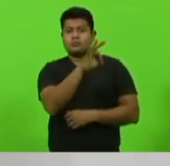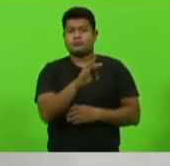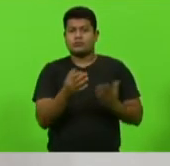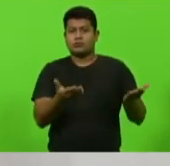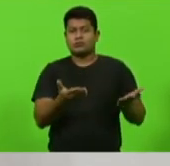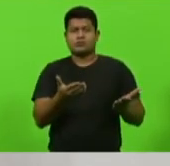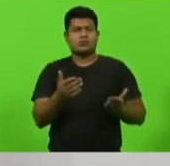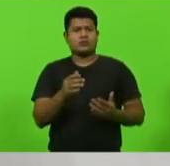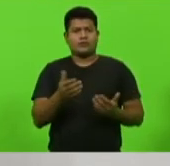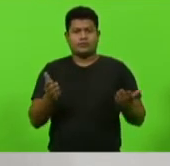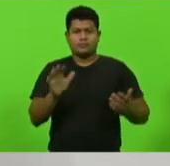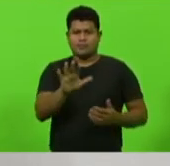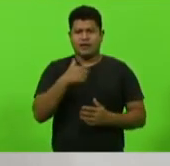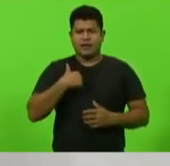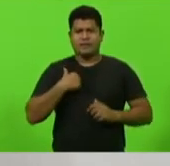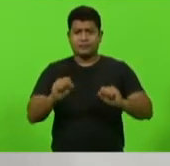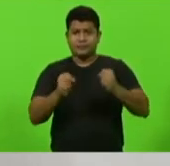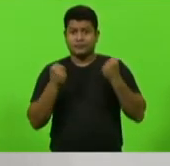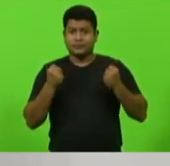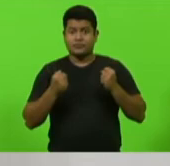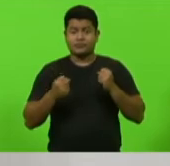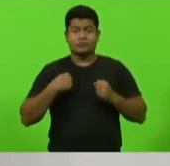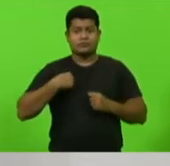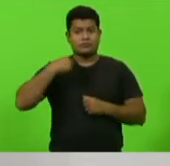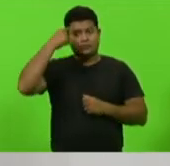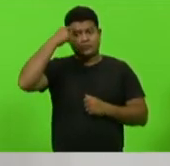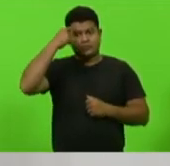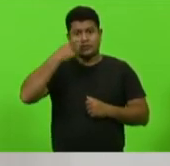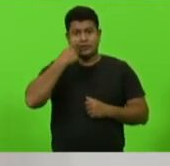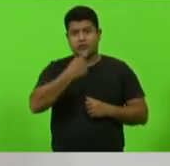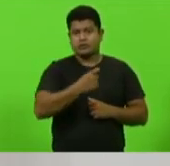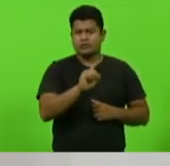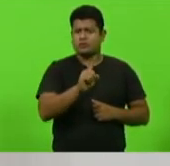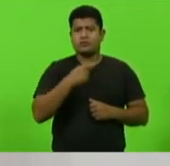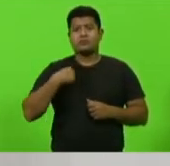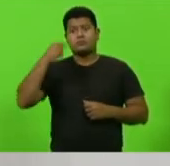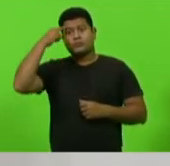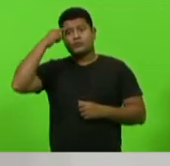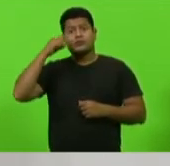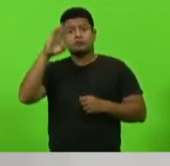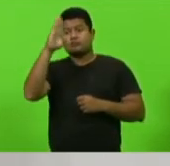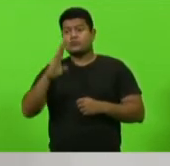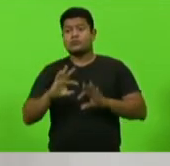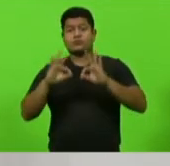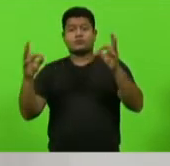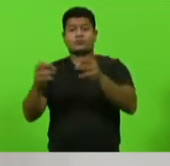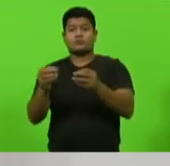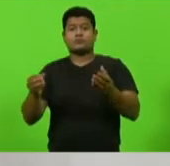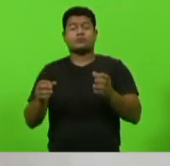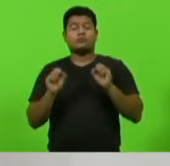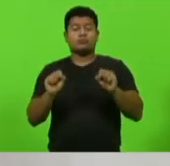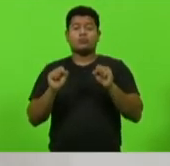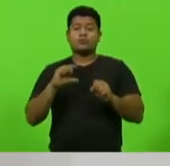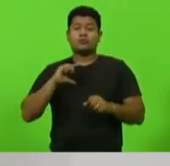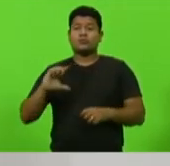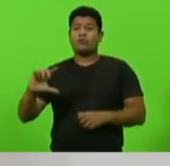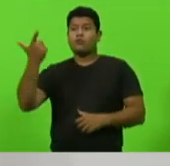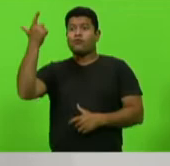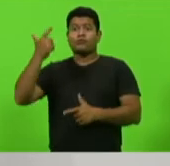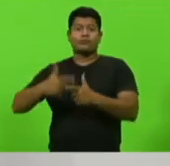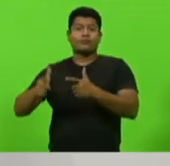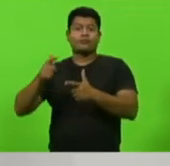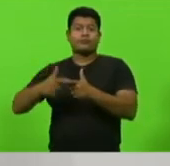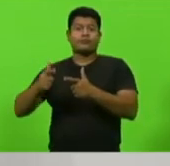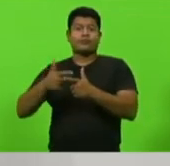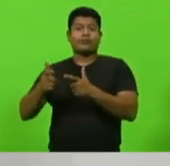dependendo, nesse momento de crise, quem sabe daqui a pouco pinta um outro momento de crise, e nós voltamos a discutir novamente